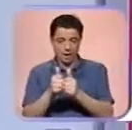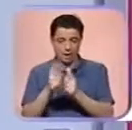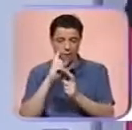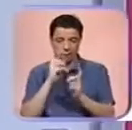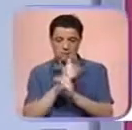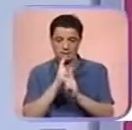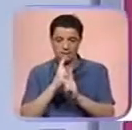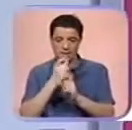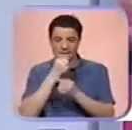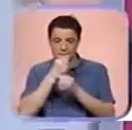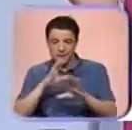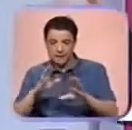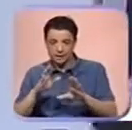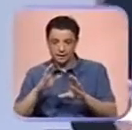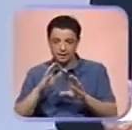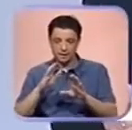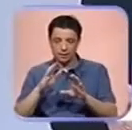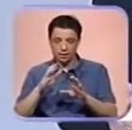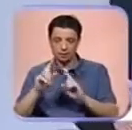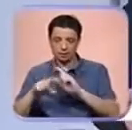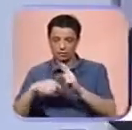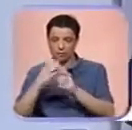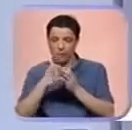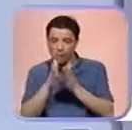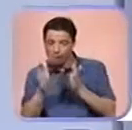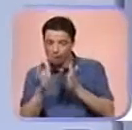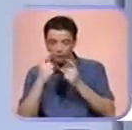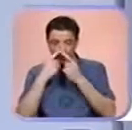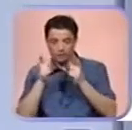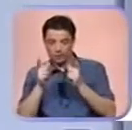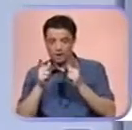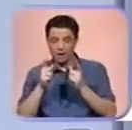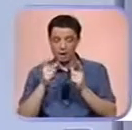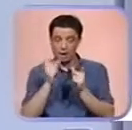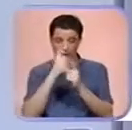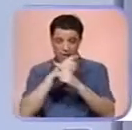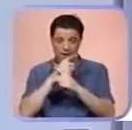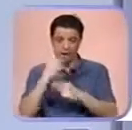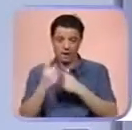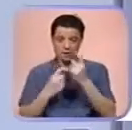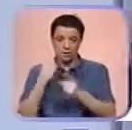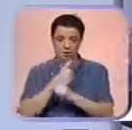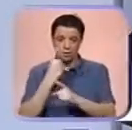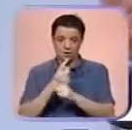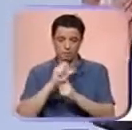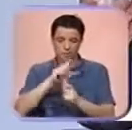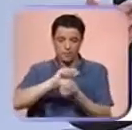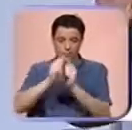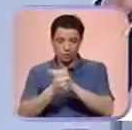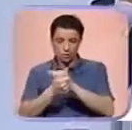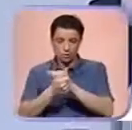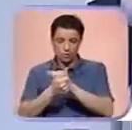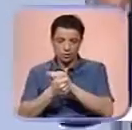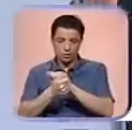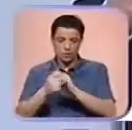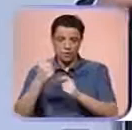altura perde um bocado o norte e aparece um desvio. E há questões que se corrigem porque a criança, quando está a fazer muito